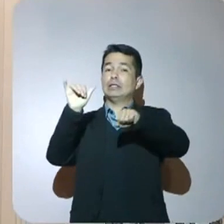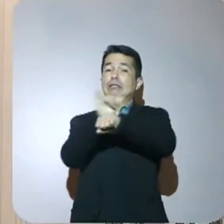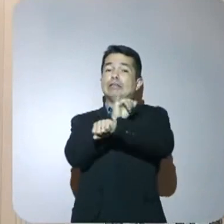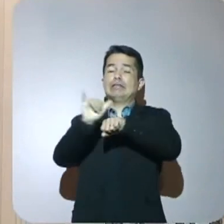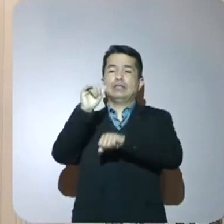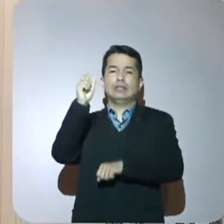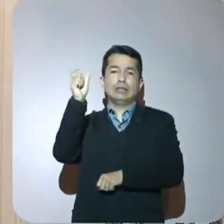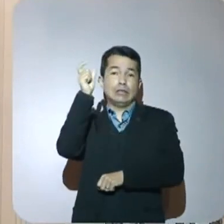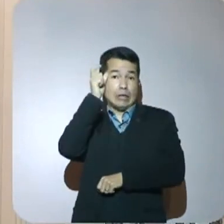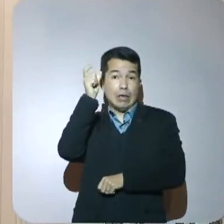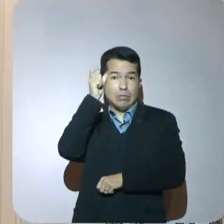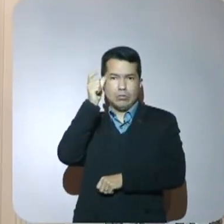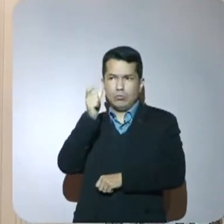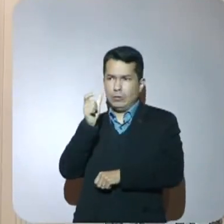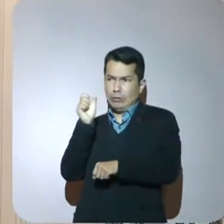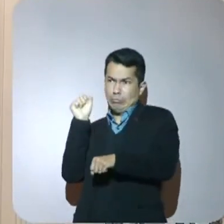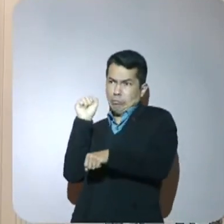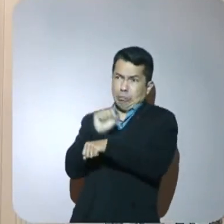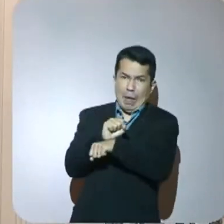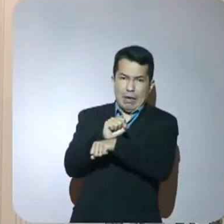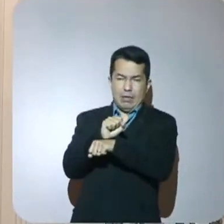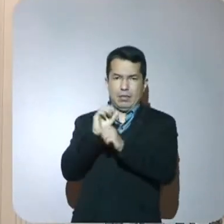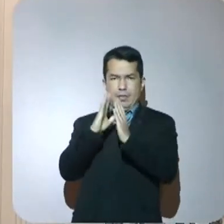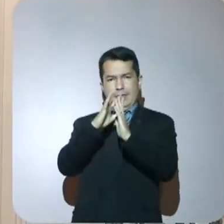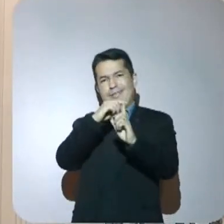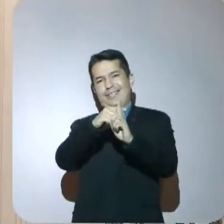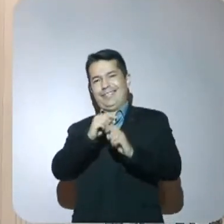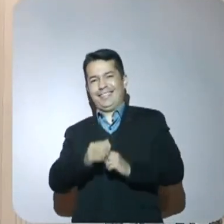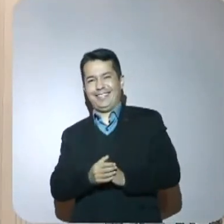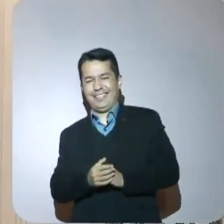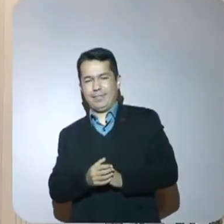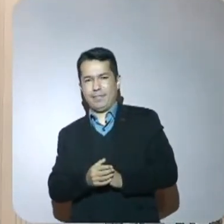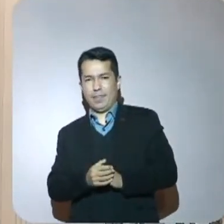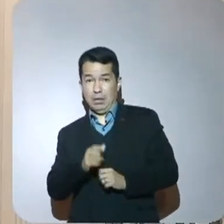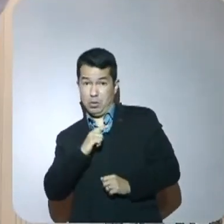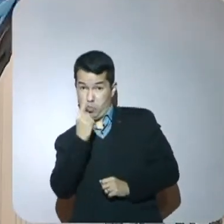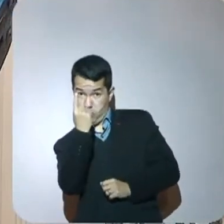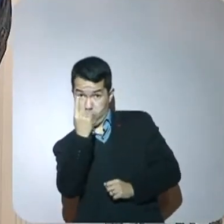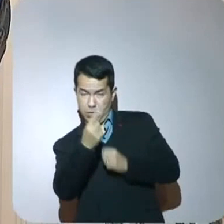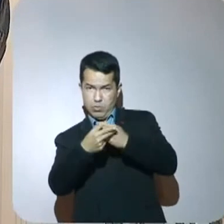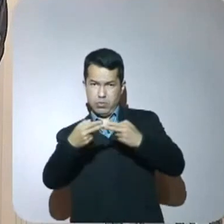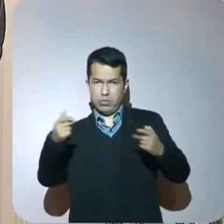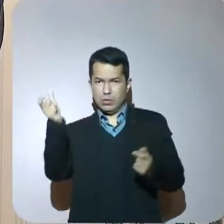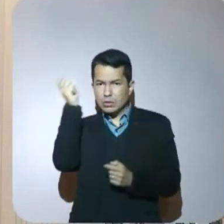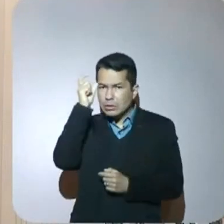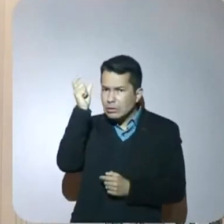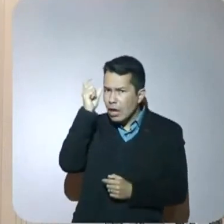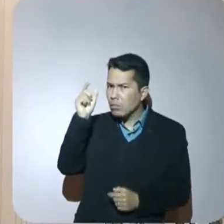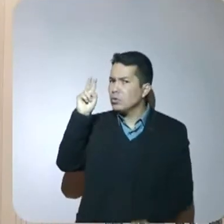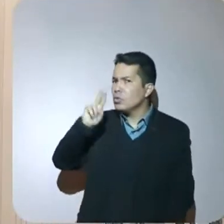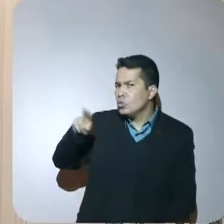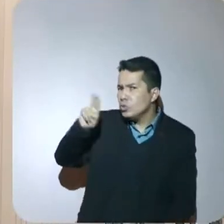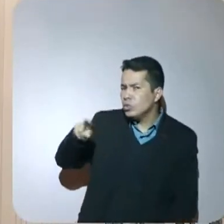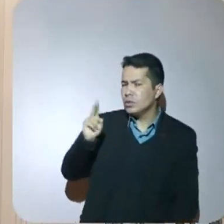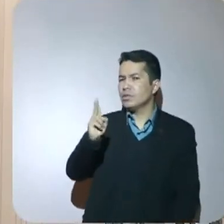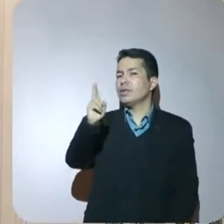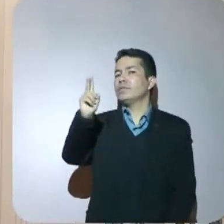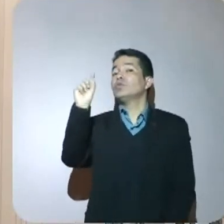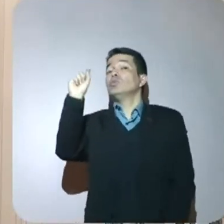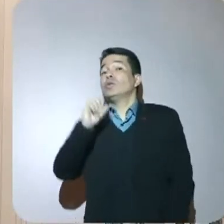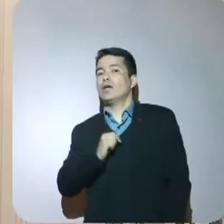vimos que dos esquemas de Satanás para impedir o avanço da igreja era